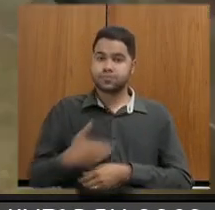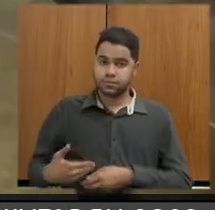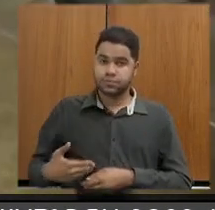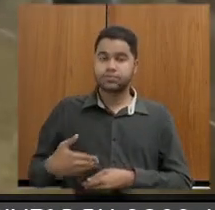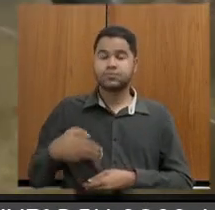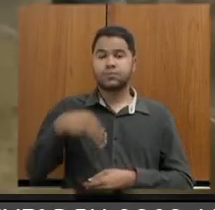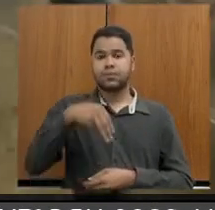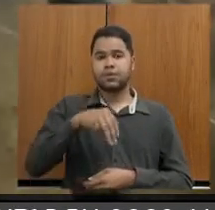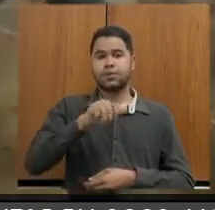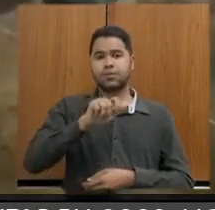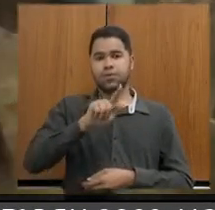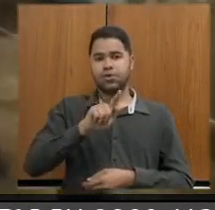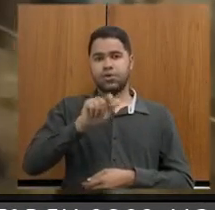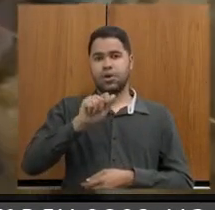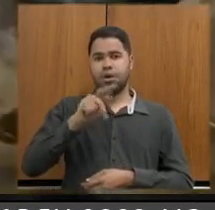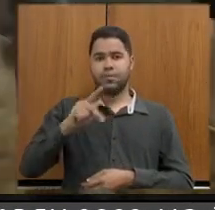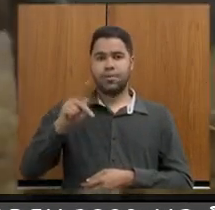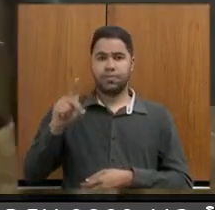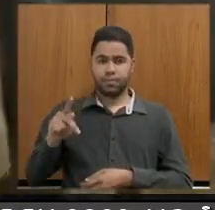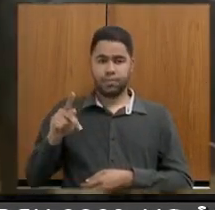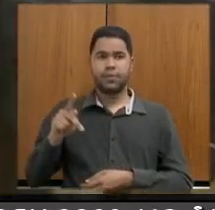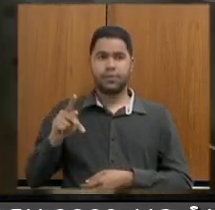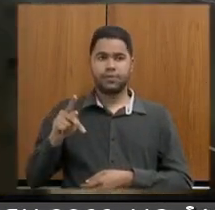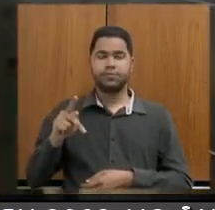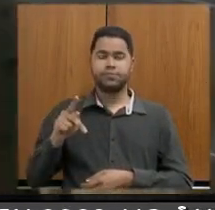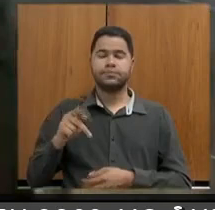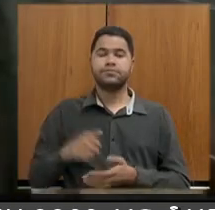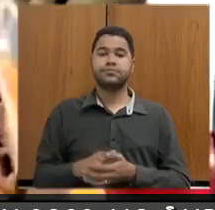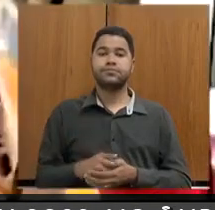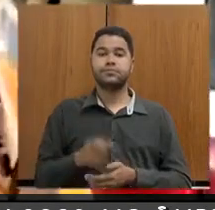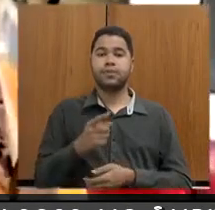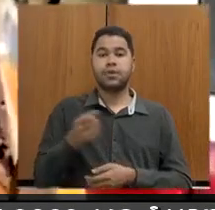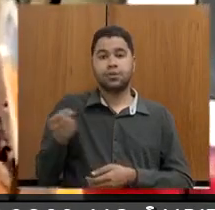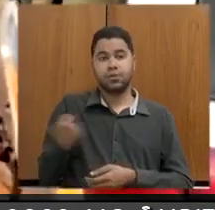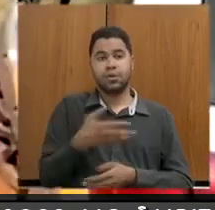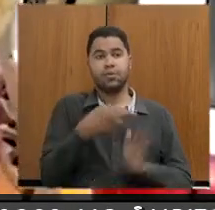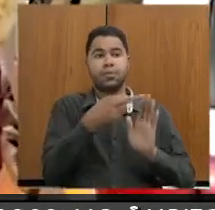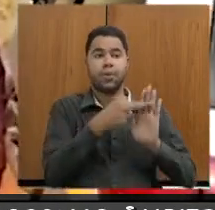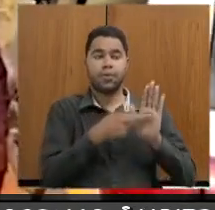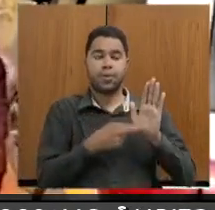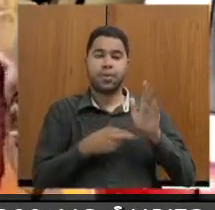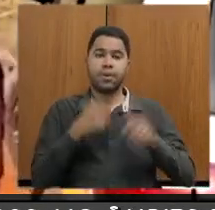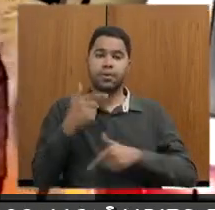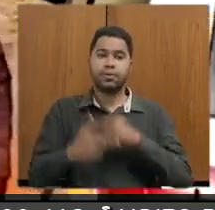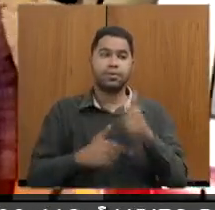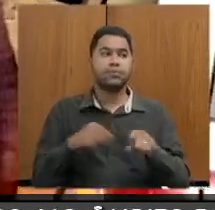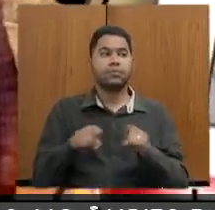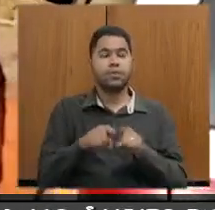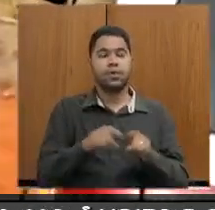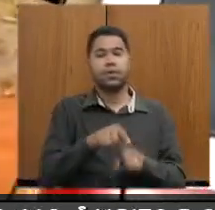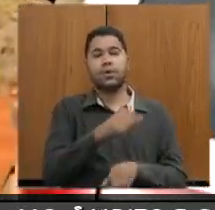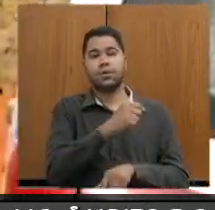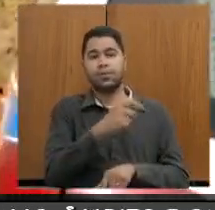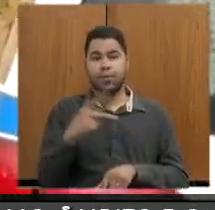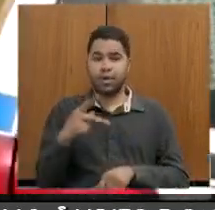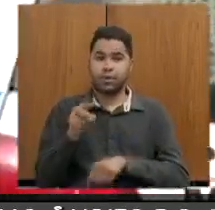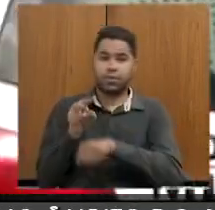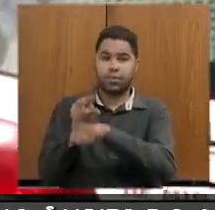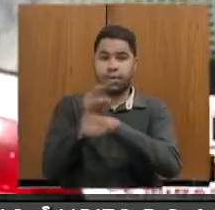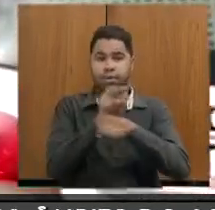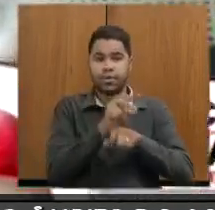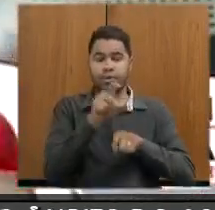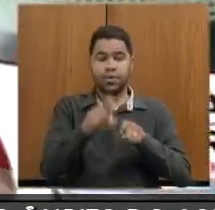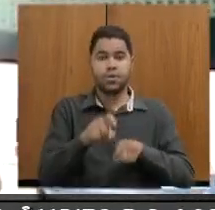MG um traço cidadão a nova doutrina de emprego operacional e o novo aplicativo da Patrulha Rural